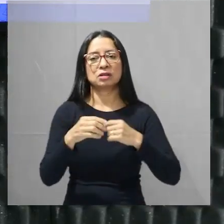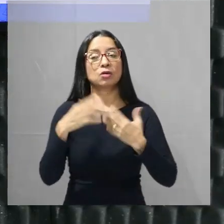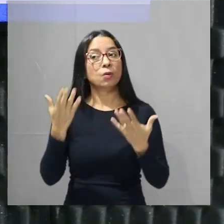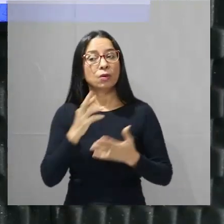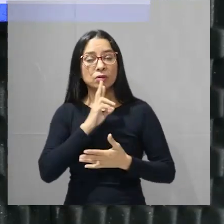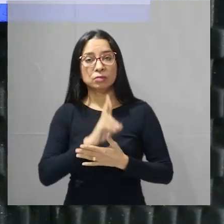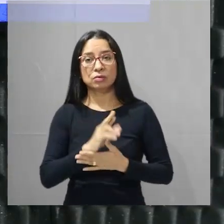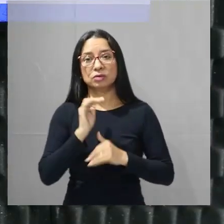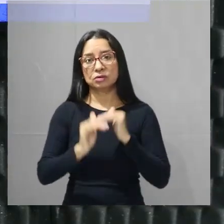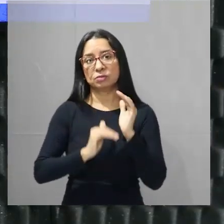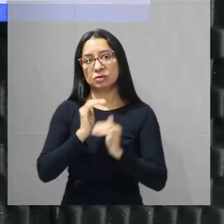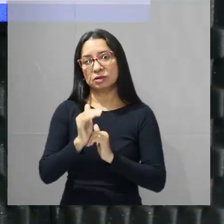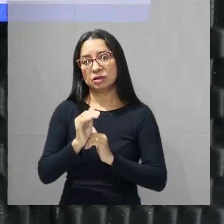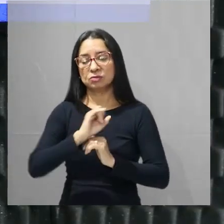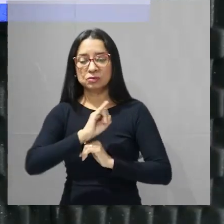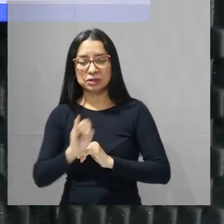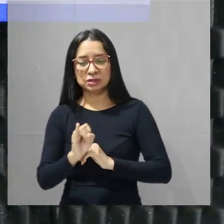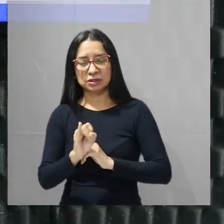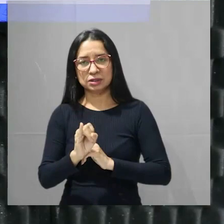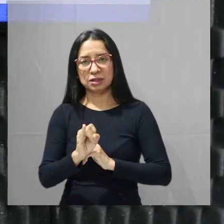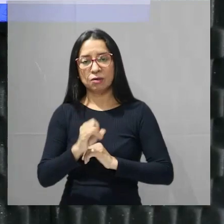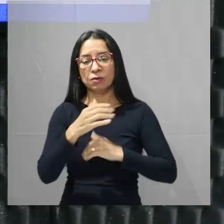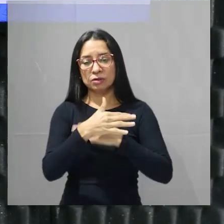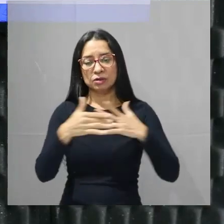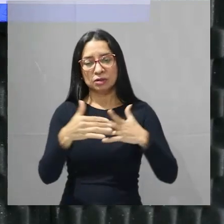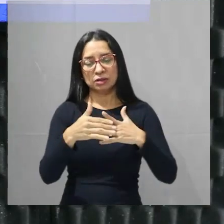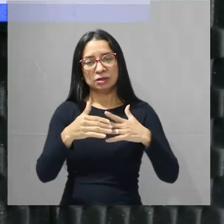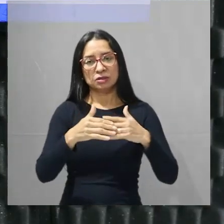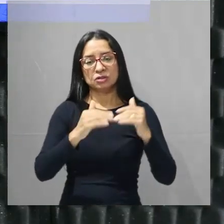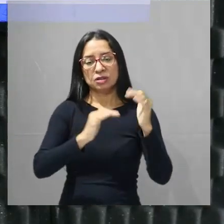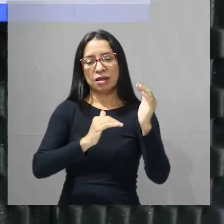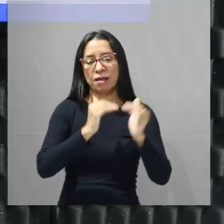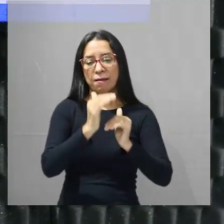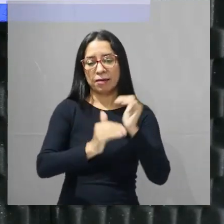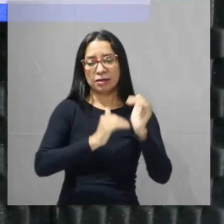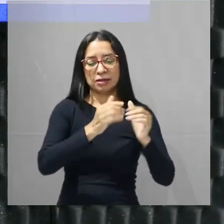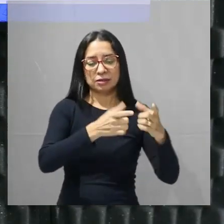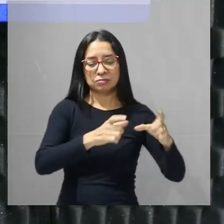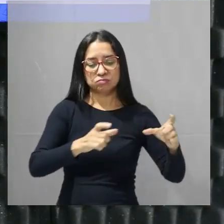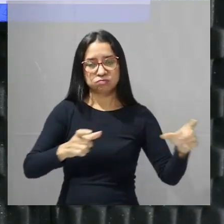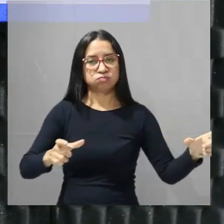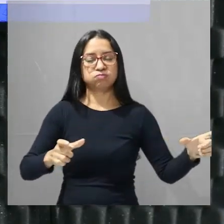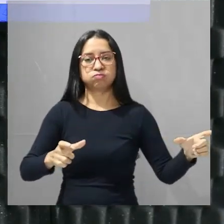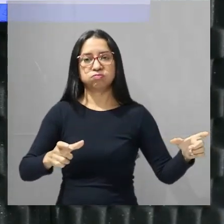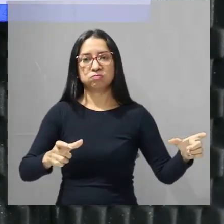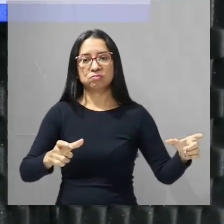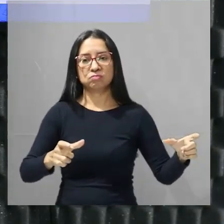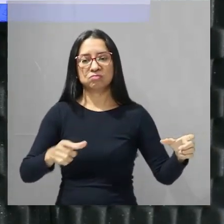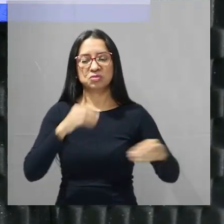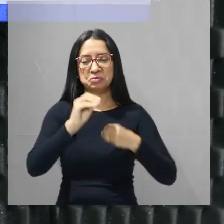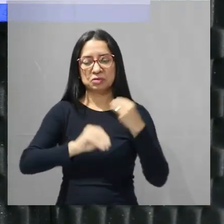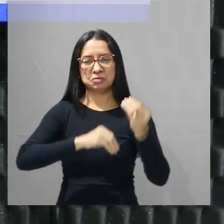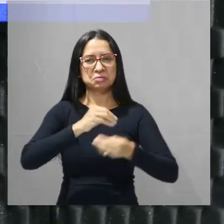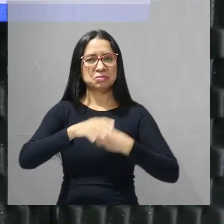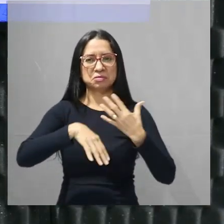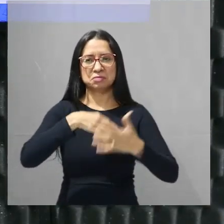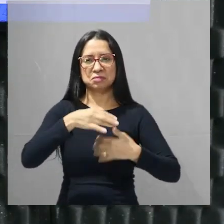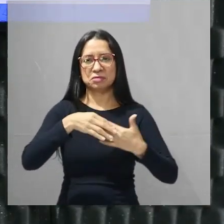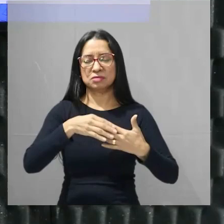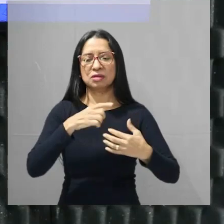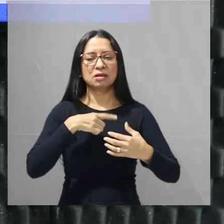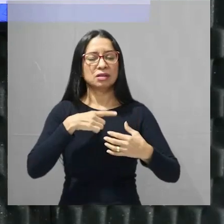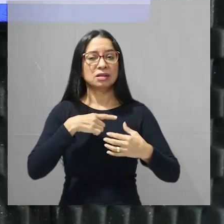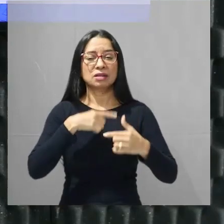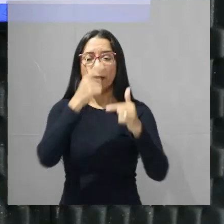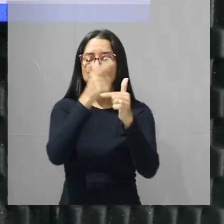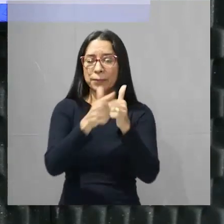processo? Ora, se uma cidade cresce de maneira desordenada, ela vai crescer com uma série de problemas, como, por exemplo, problemas de transporte, mobilidade